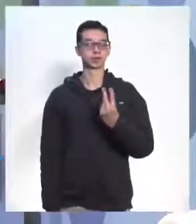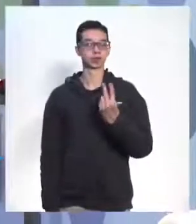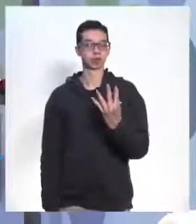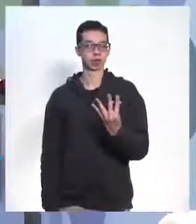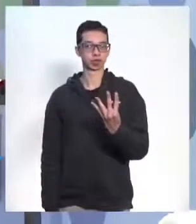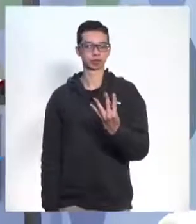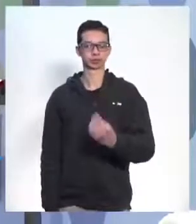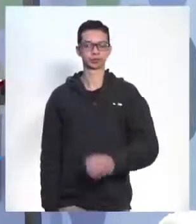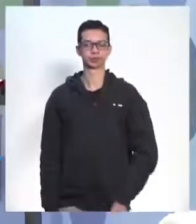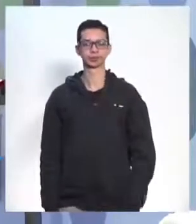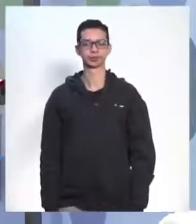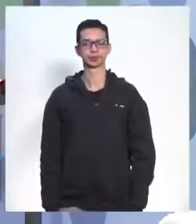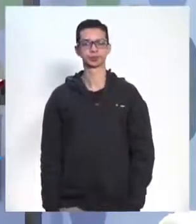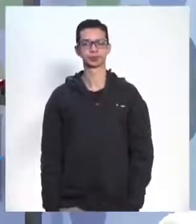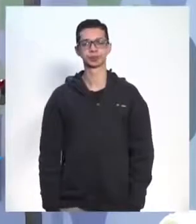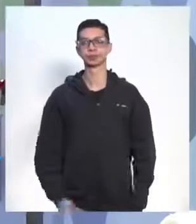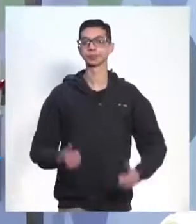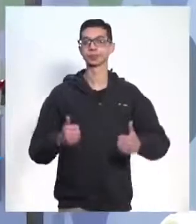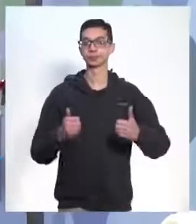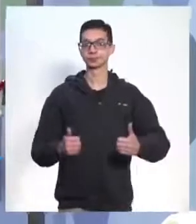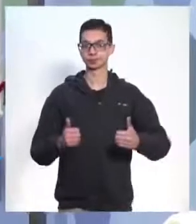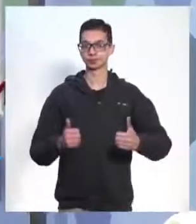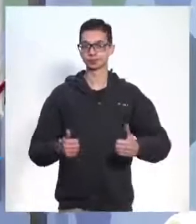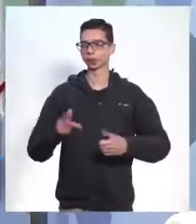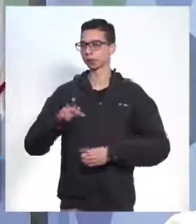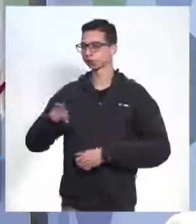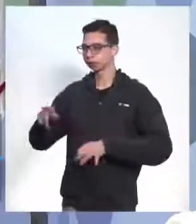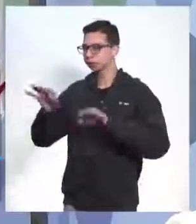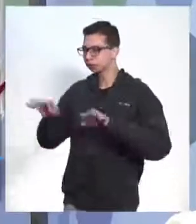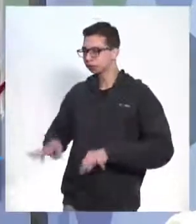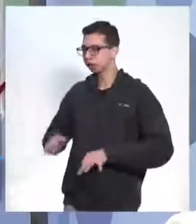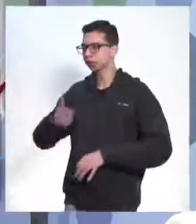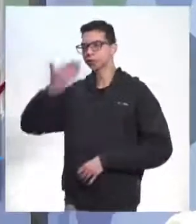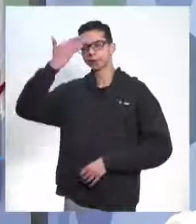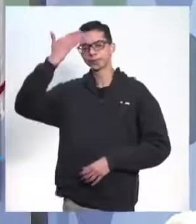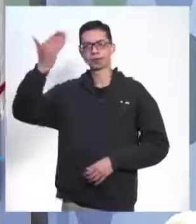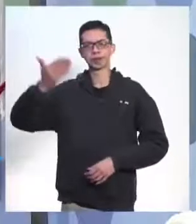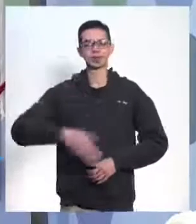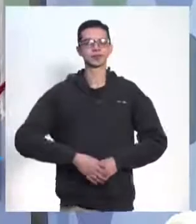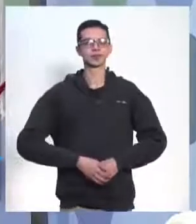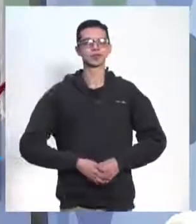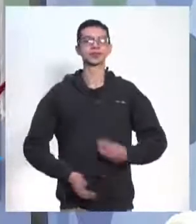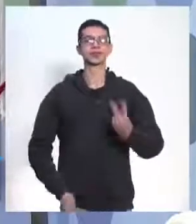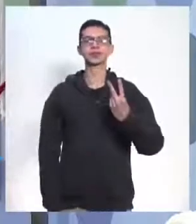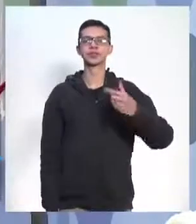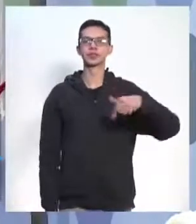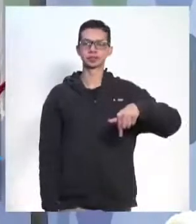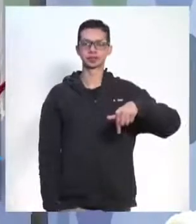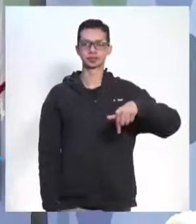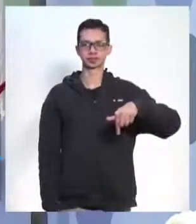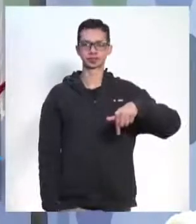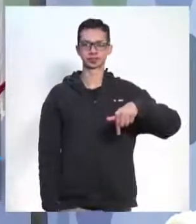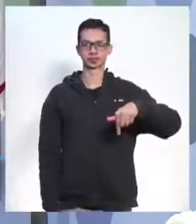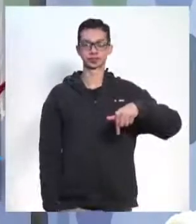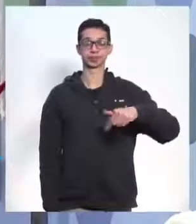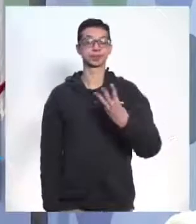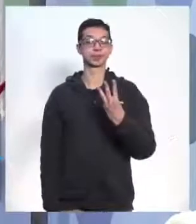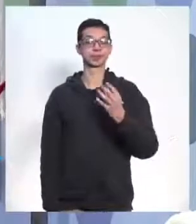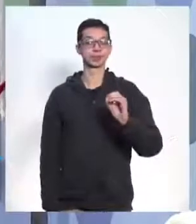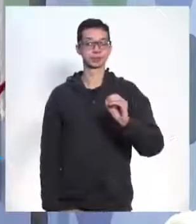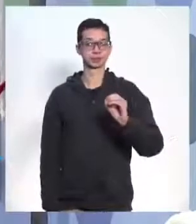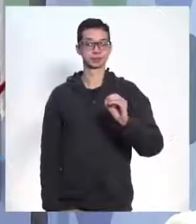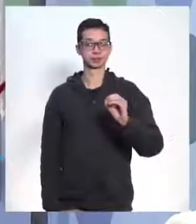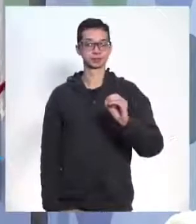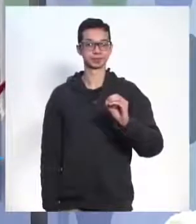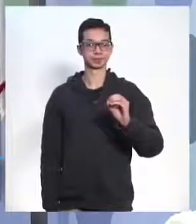24. Tudo bem aí? Acompanhando, professor? Certo, vamos. 27. 27. 30. 30.